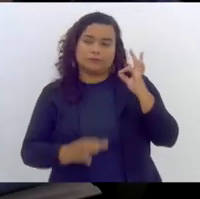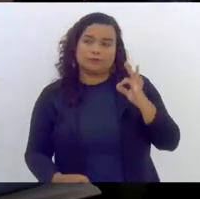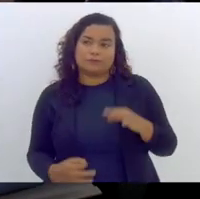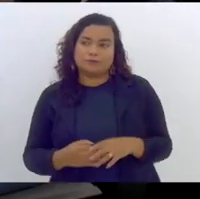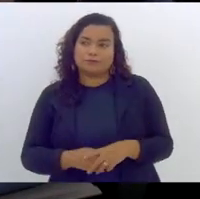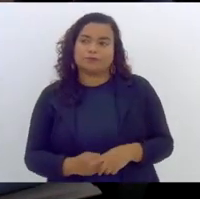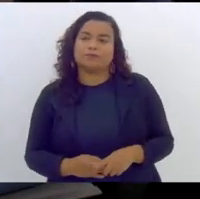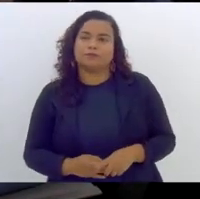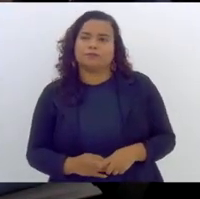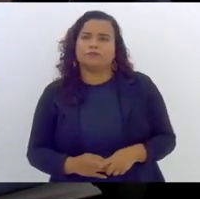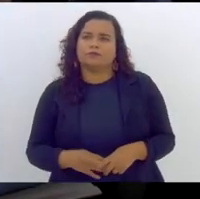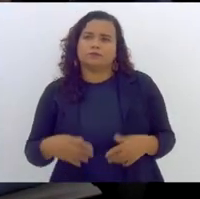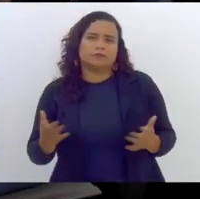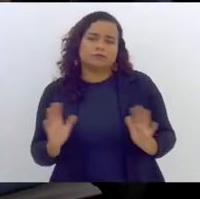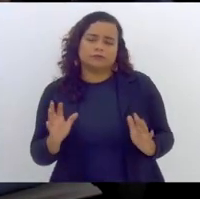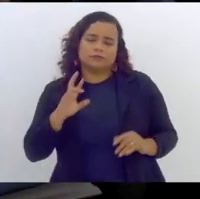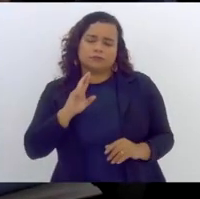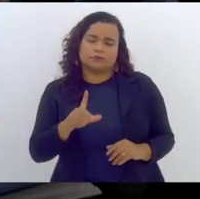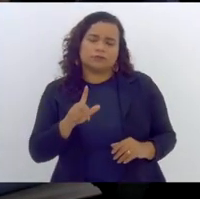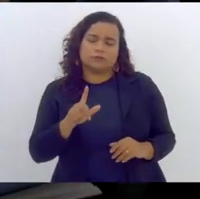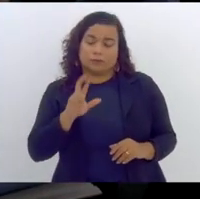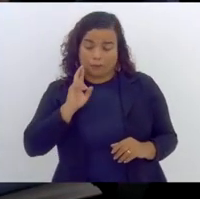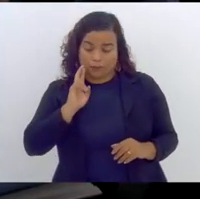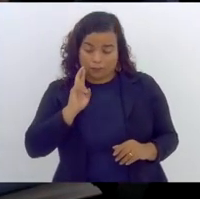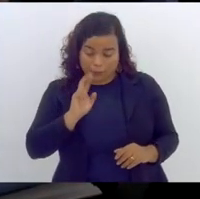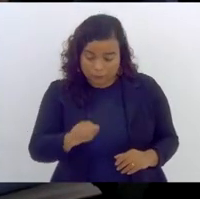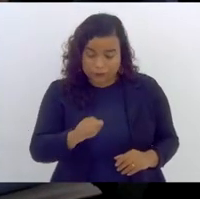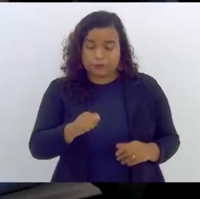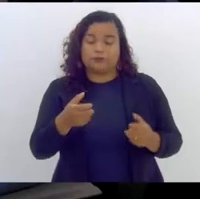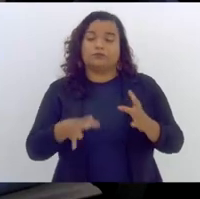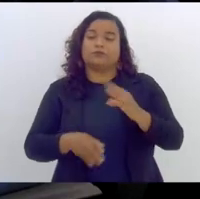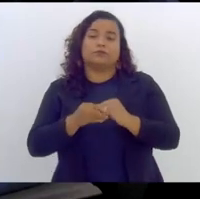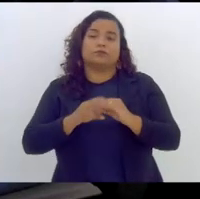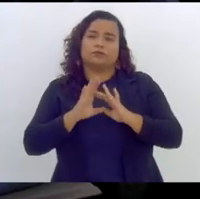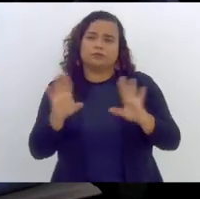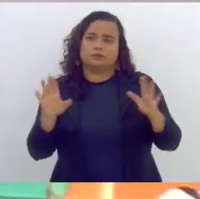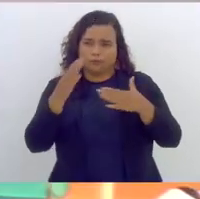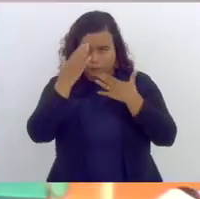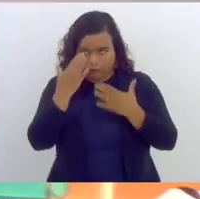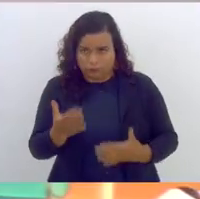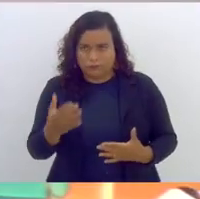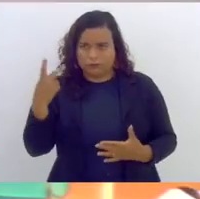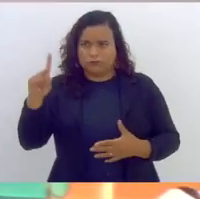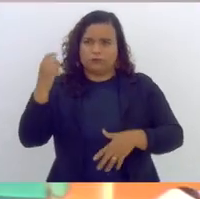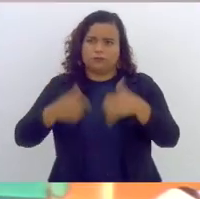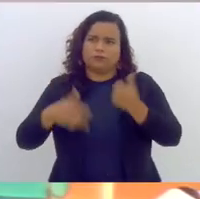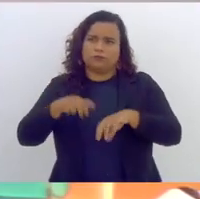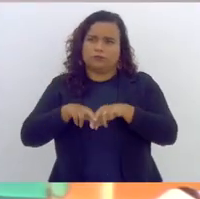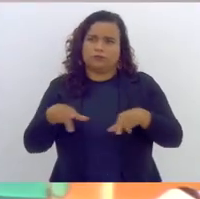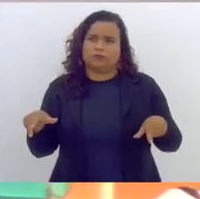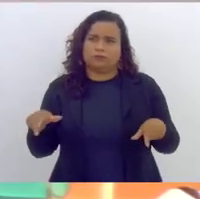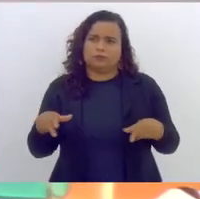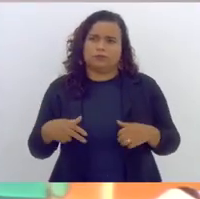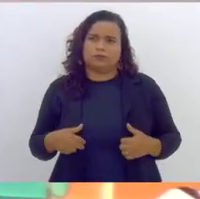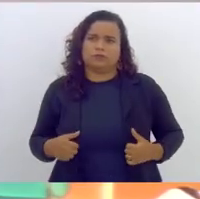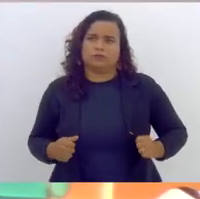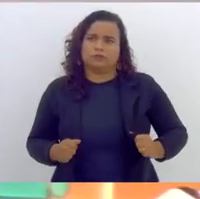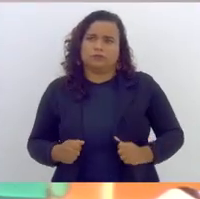Rodrigo só complementando E agradecendo agradecendo pelas suas palavras que